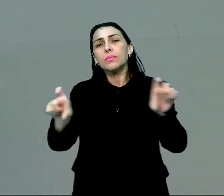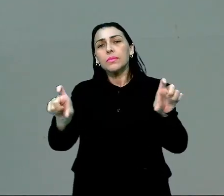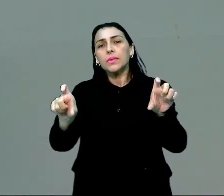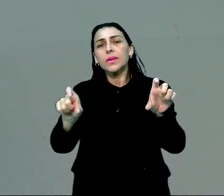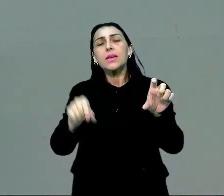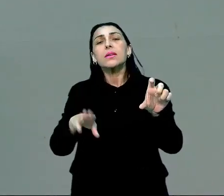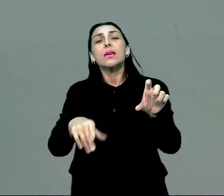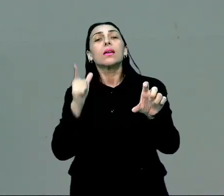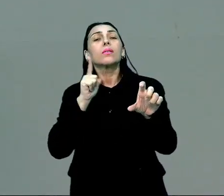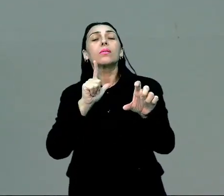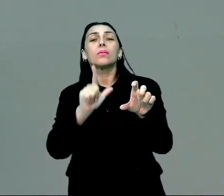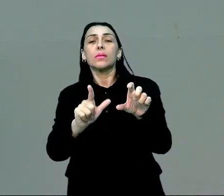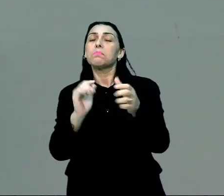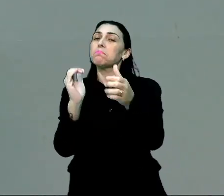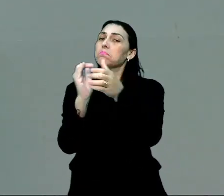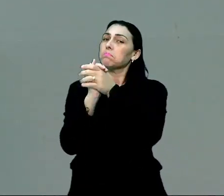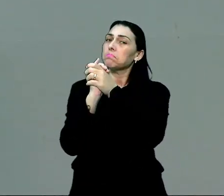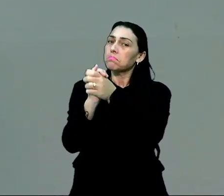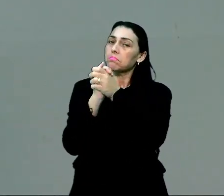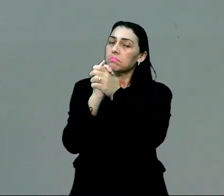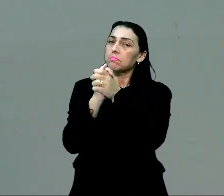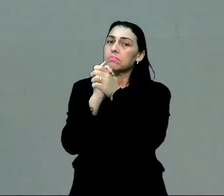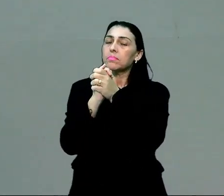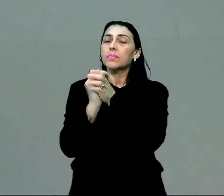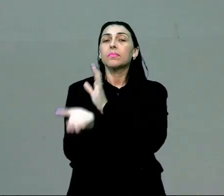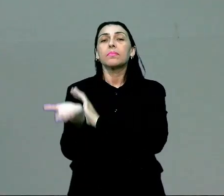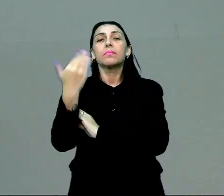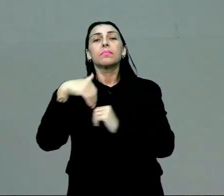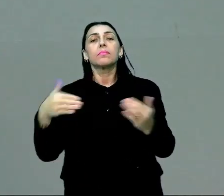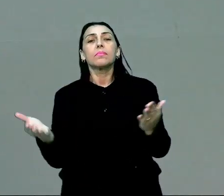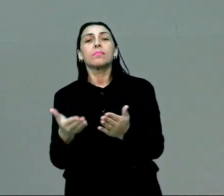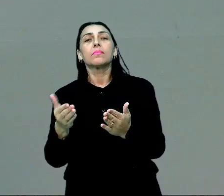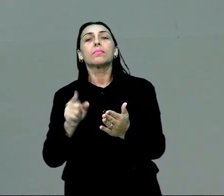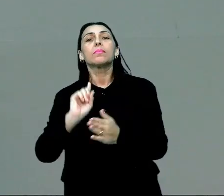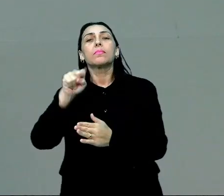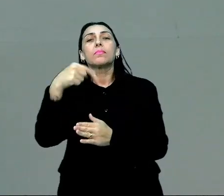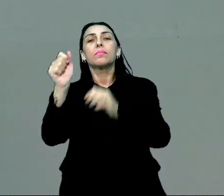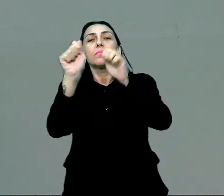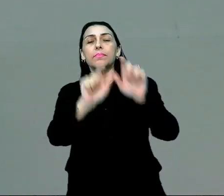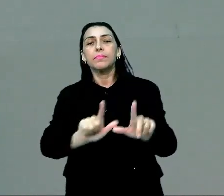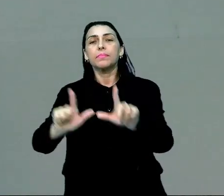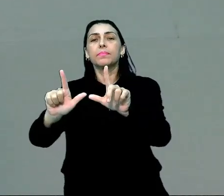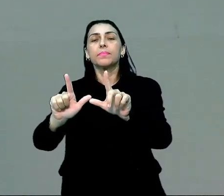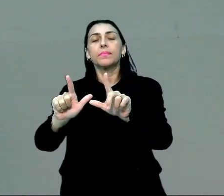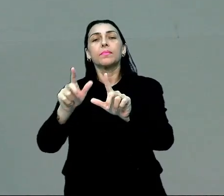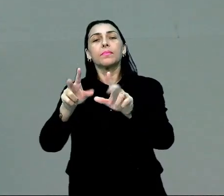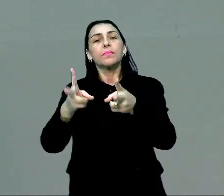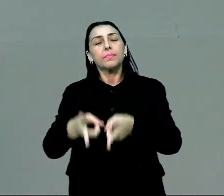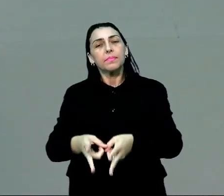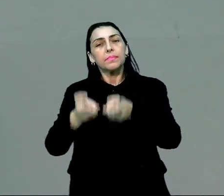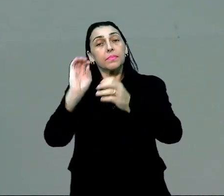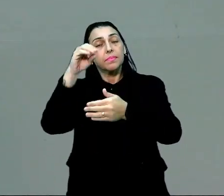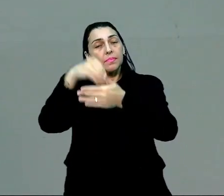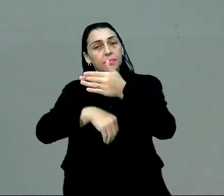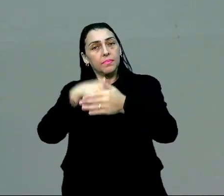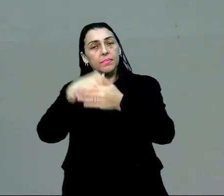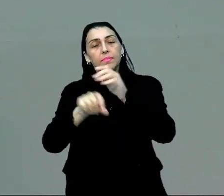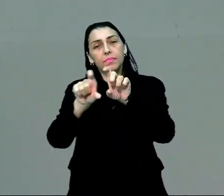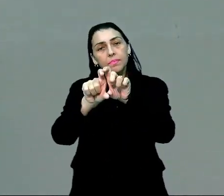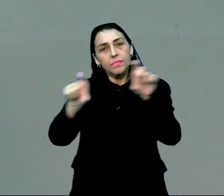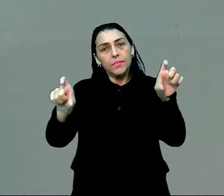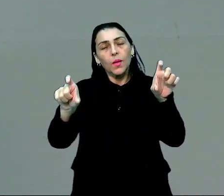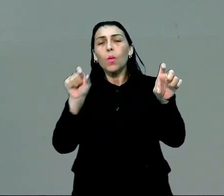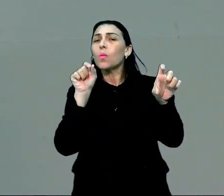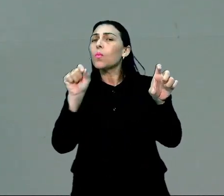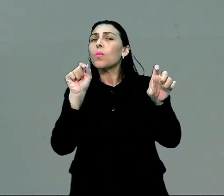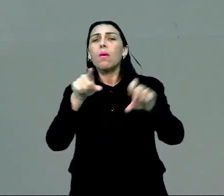Quem conseguiu, parabéns. Vamos para o nosso próximo slide e vamos observar dentro deste parágrafo